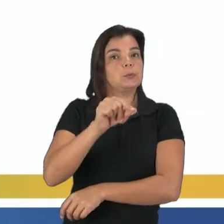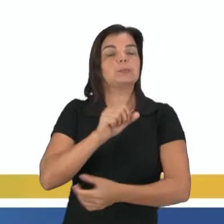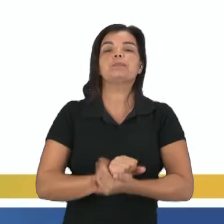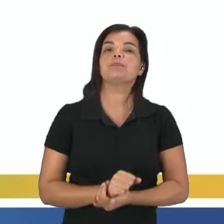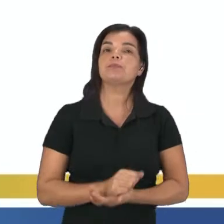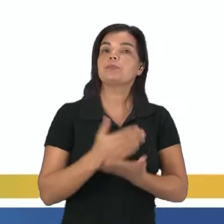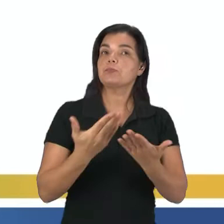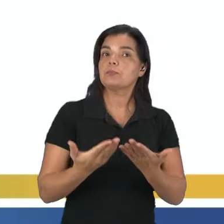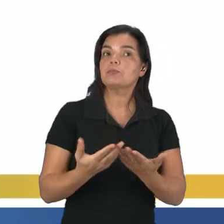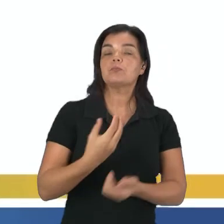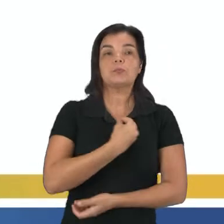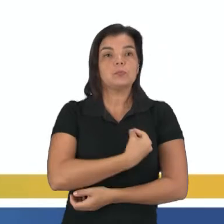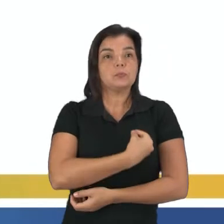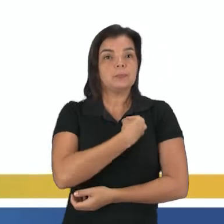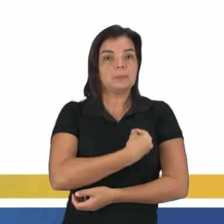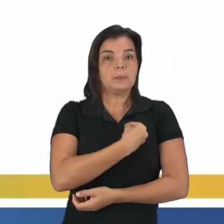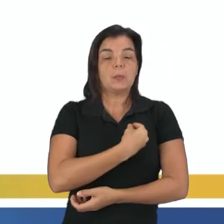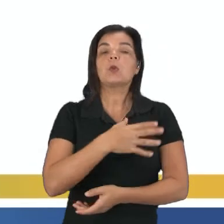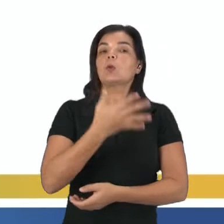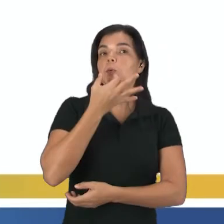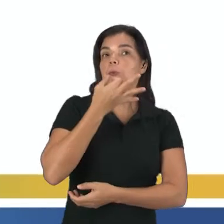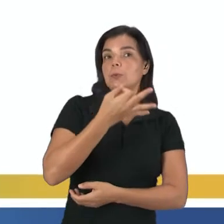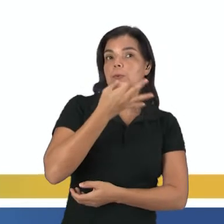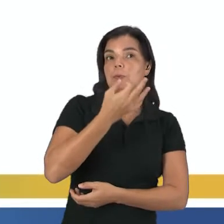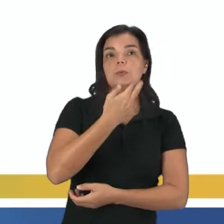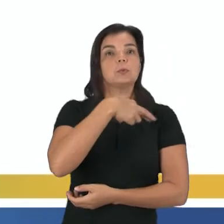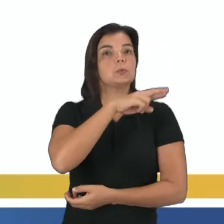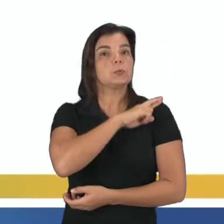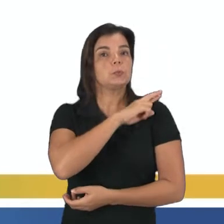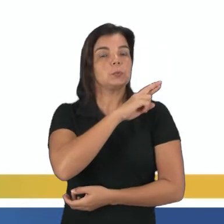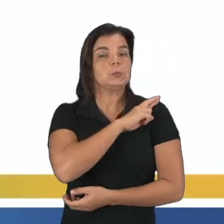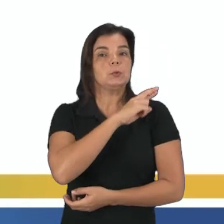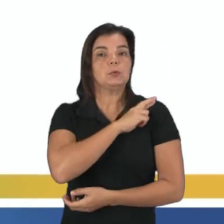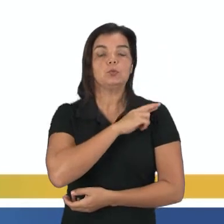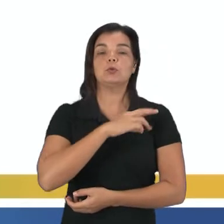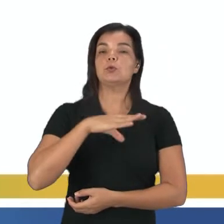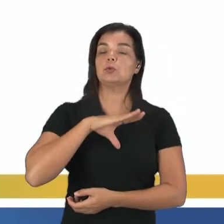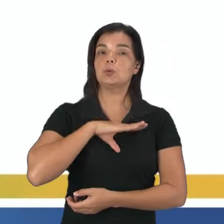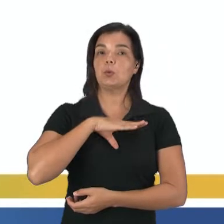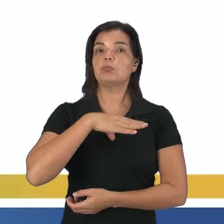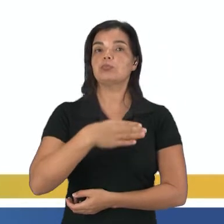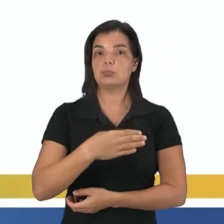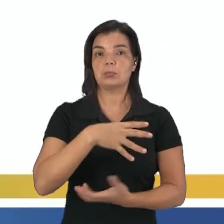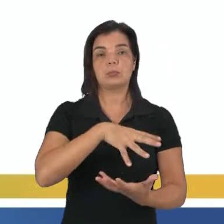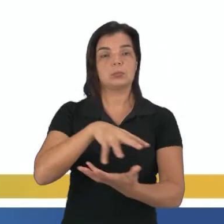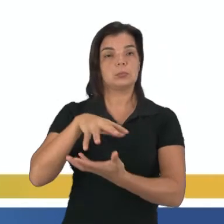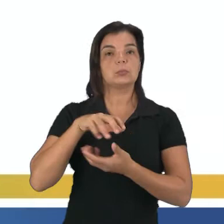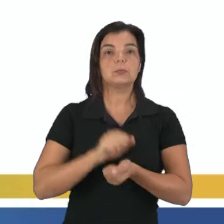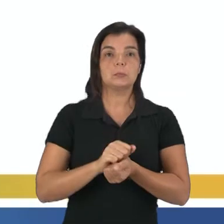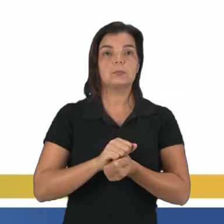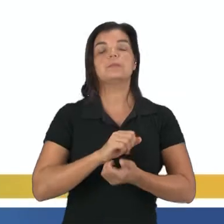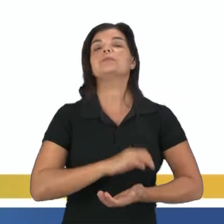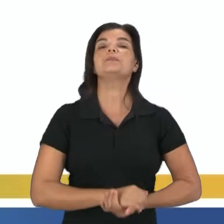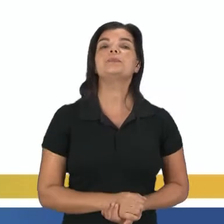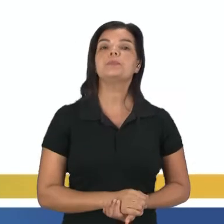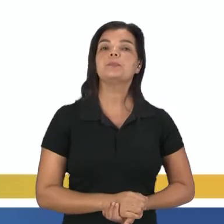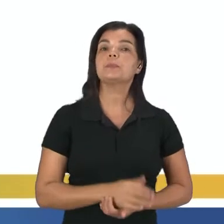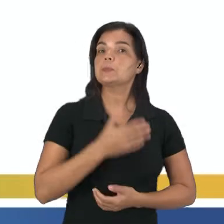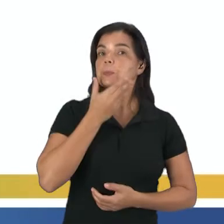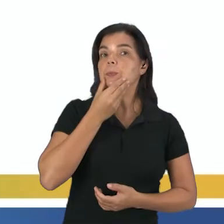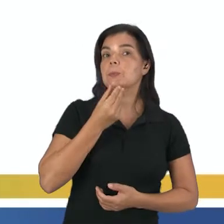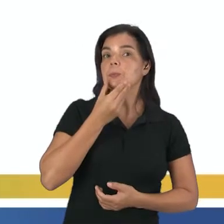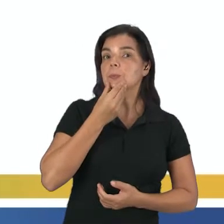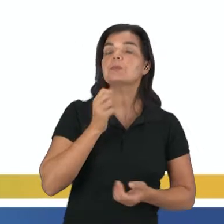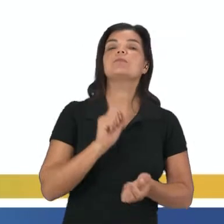escolhas. Assim, ele torna-se um ser crítico e responsável por suas ações no mundo. Então, o homem,